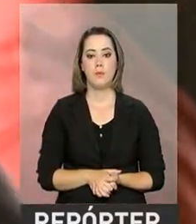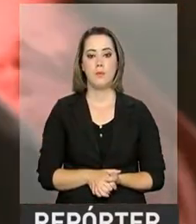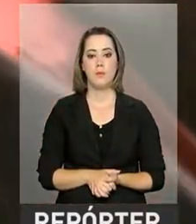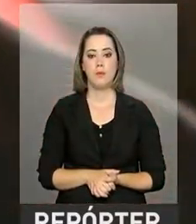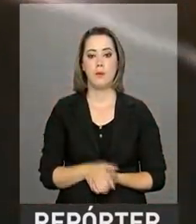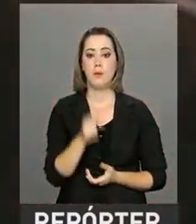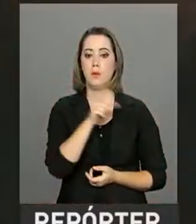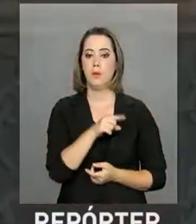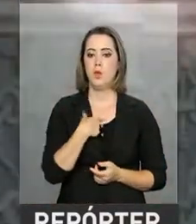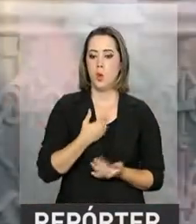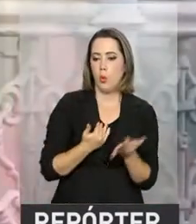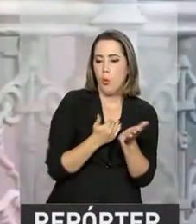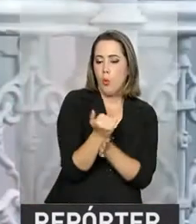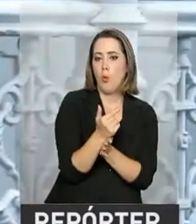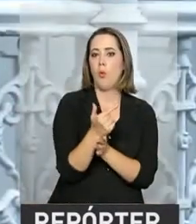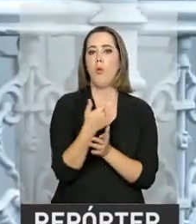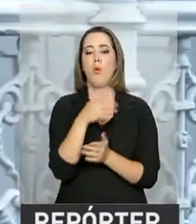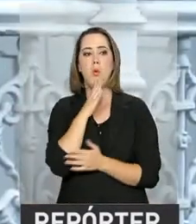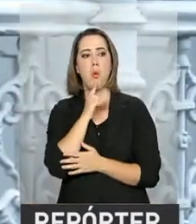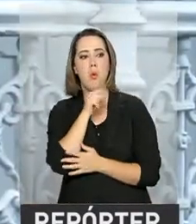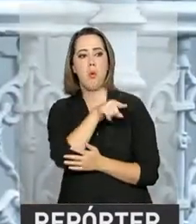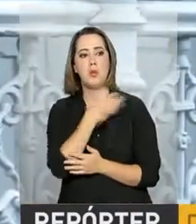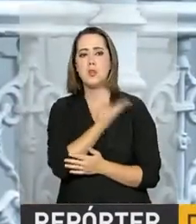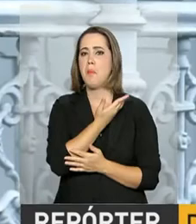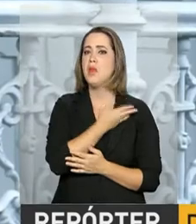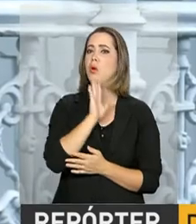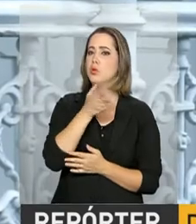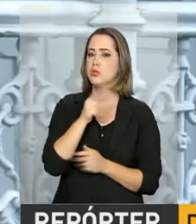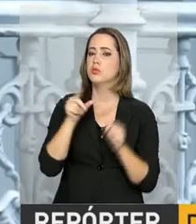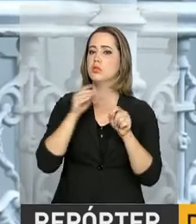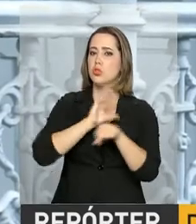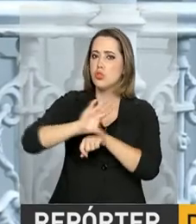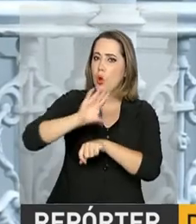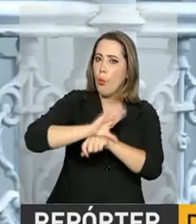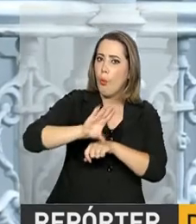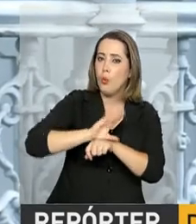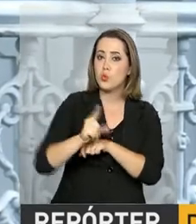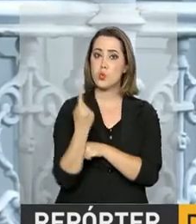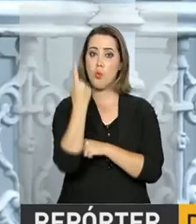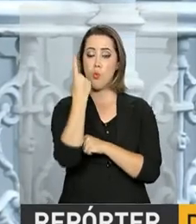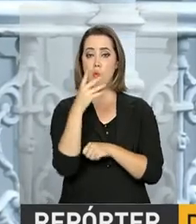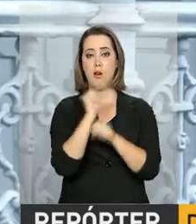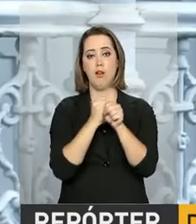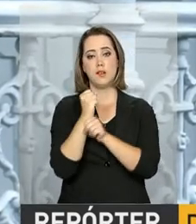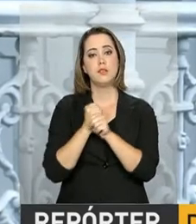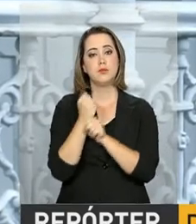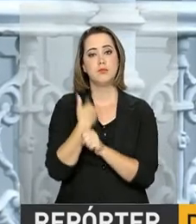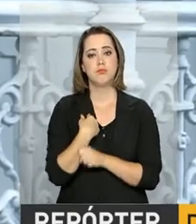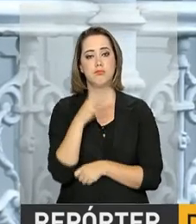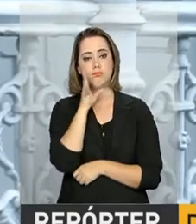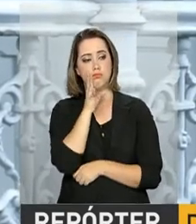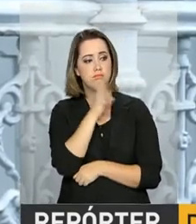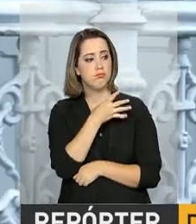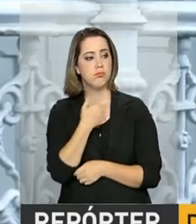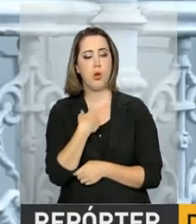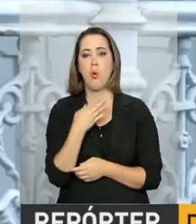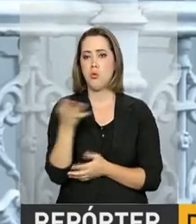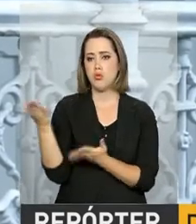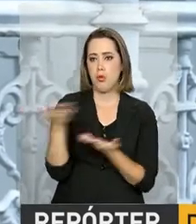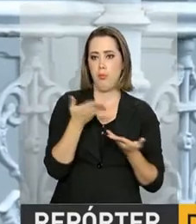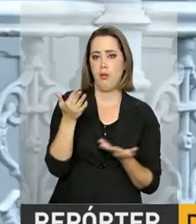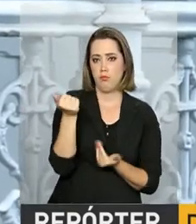Eu conheci o contrabaixo através de amigos meus que já faziam um projeto já há 1 ano. E daí eles me chamaram para